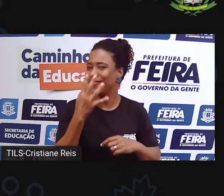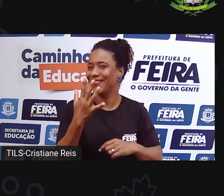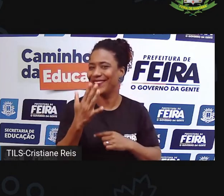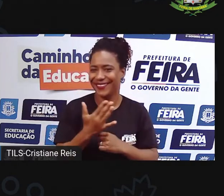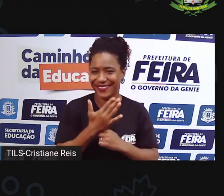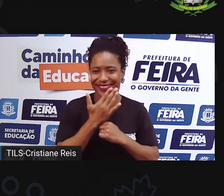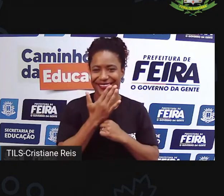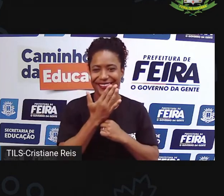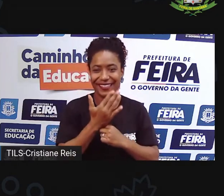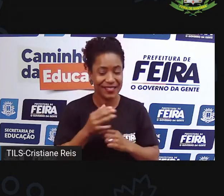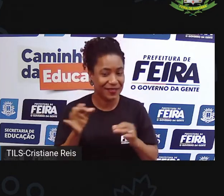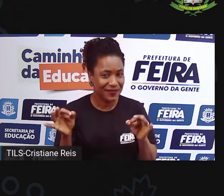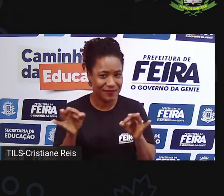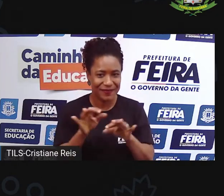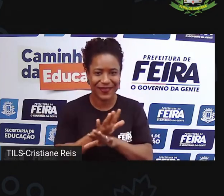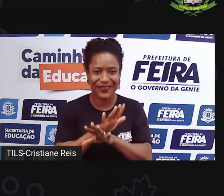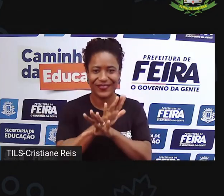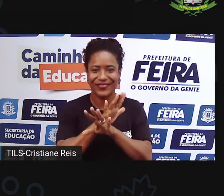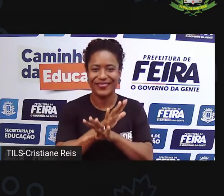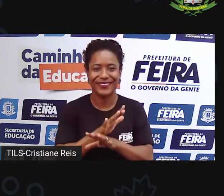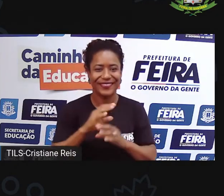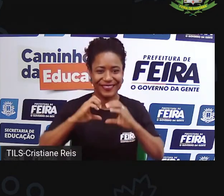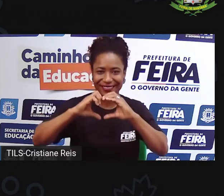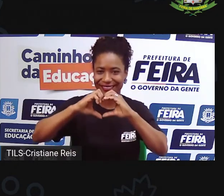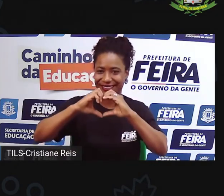Prontinho, ó. Um coração.